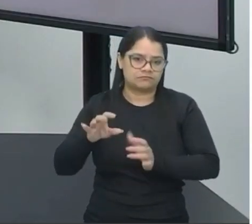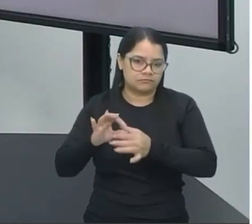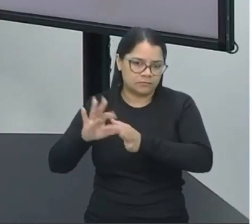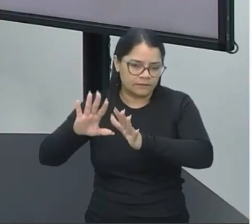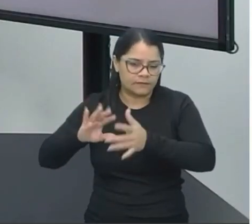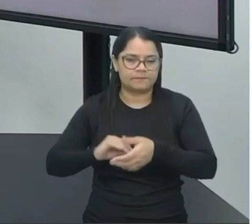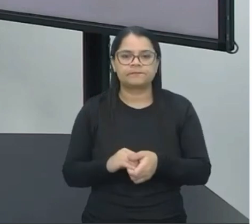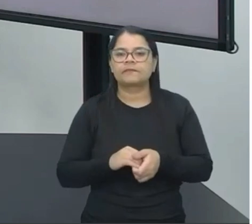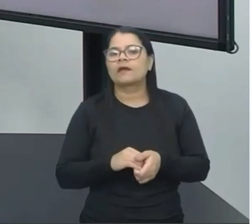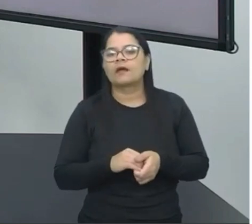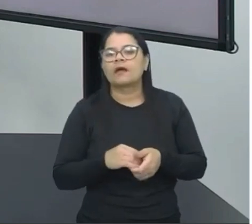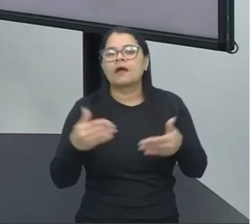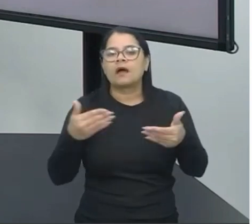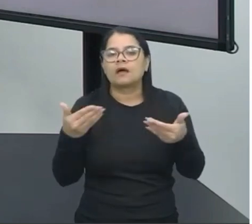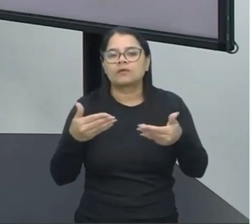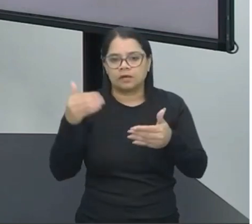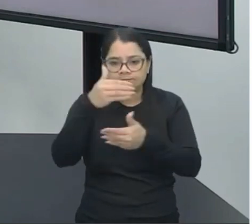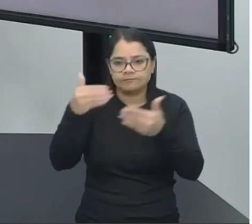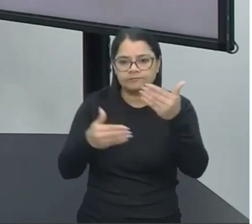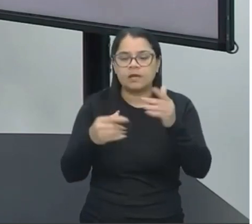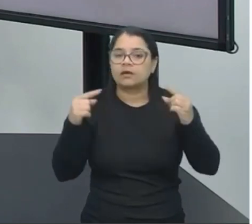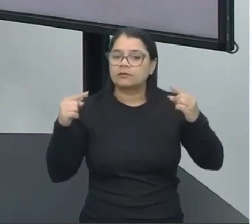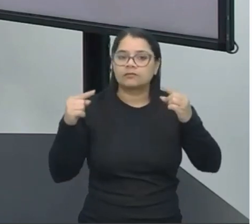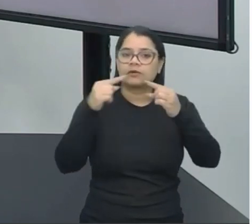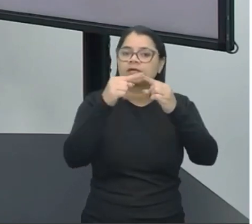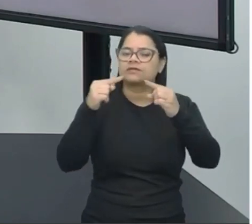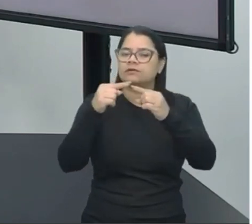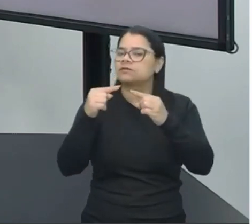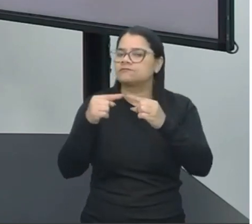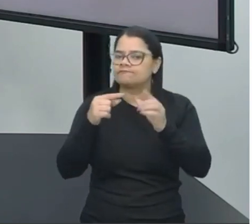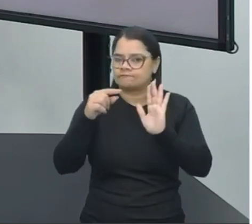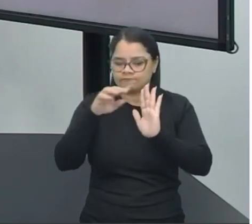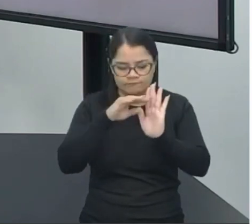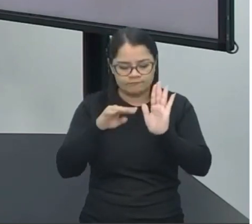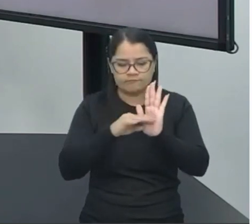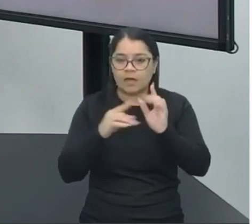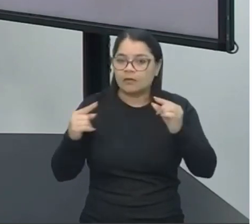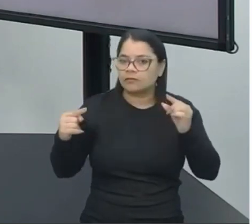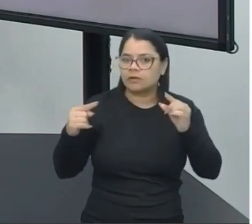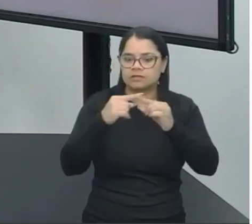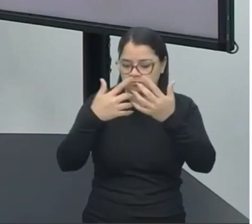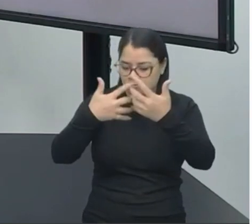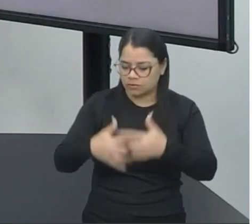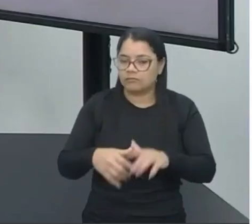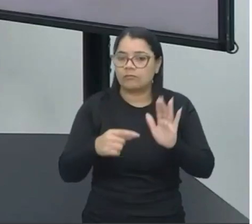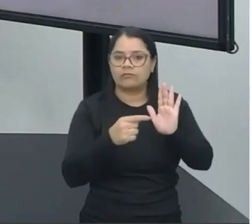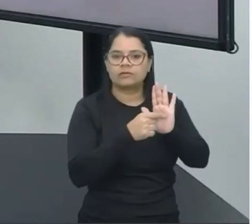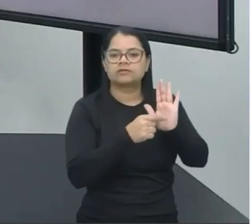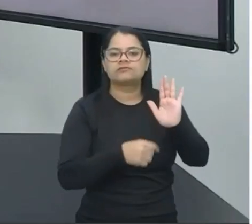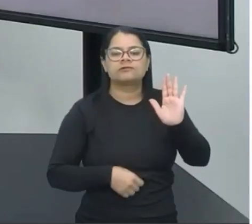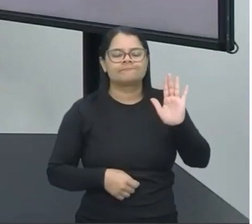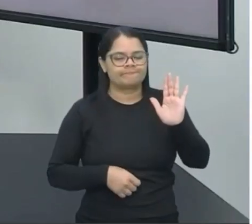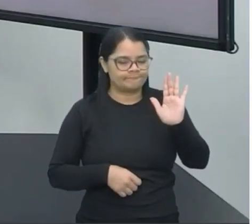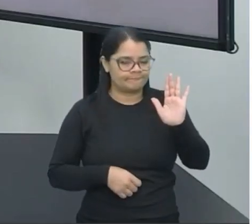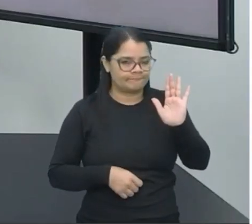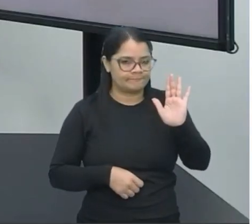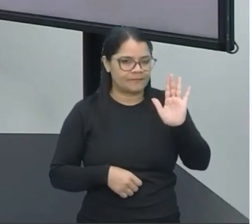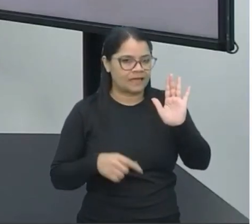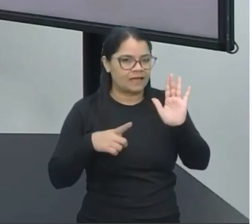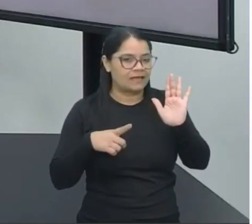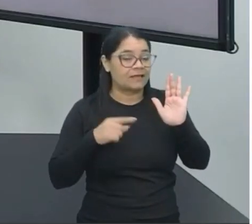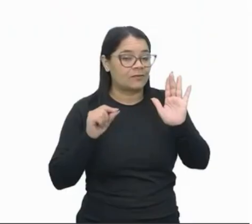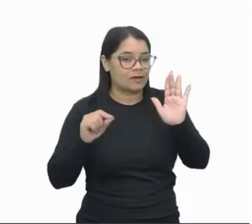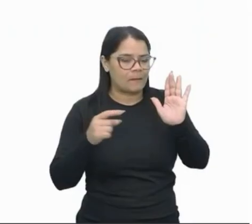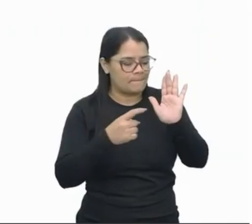próximo aqui também, muito importante em relação às conexões dos componentes, né? Vamos conectar o servomotor na shield, e o servomotor tem